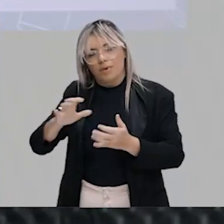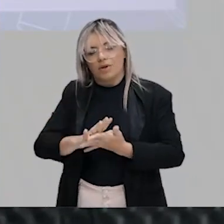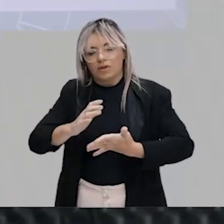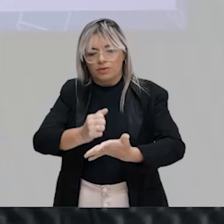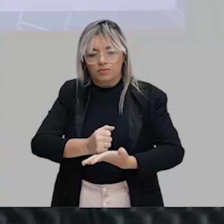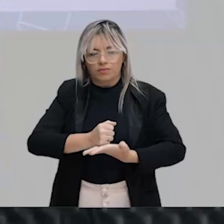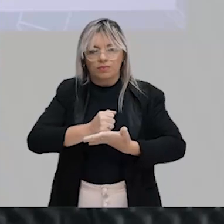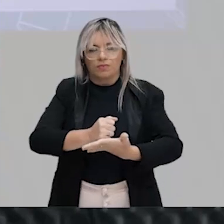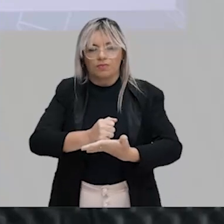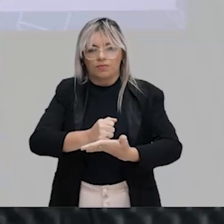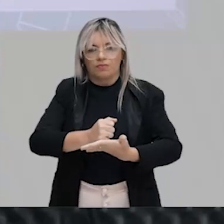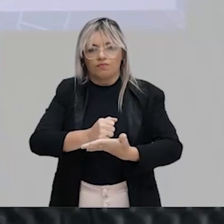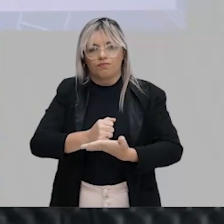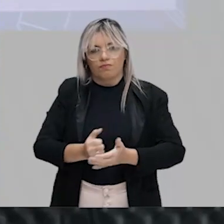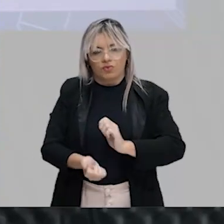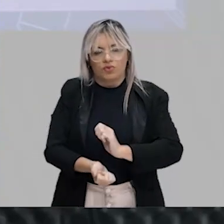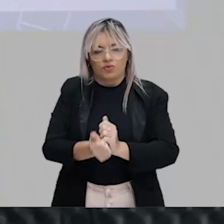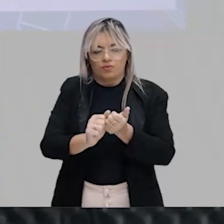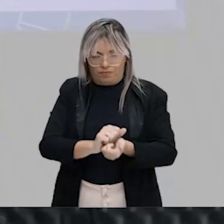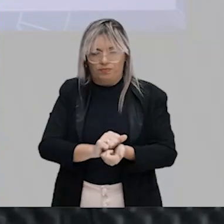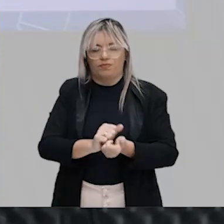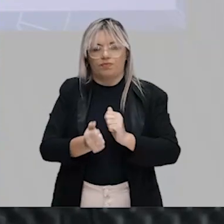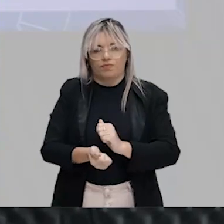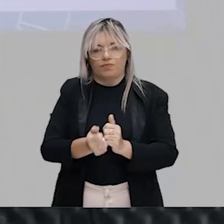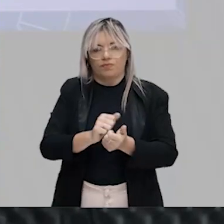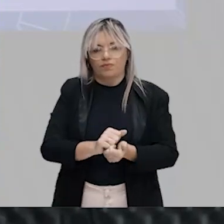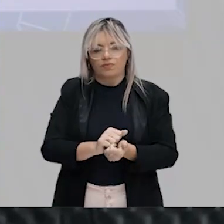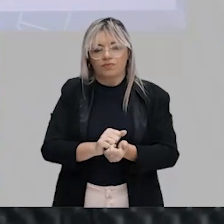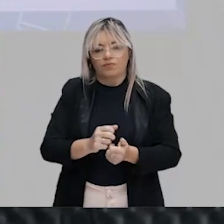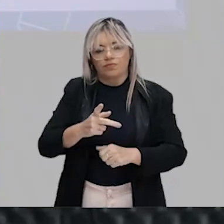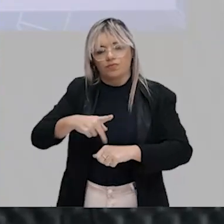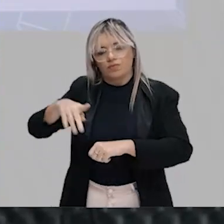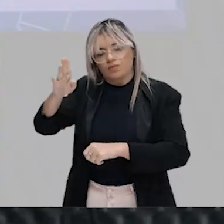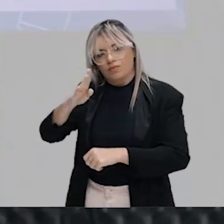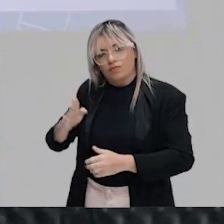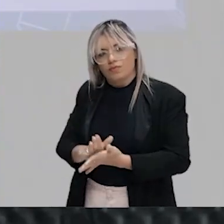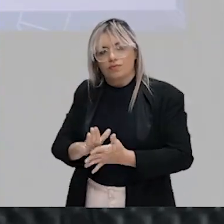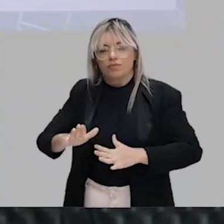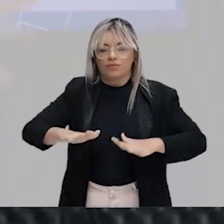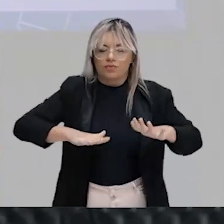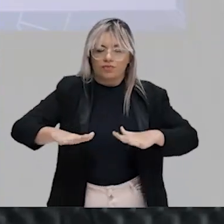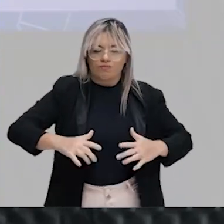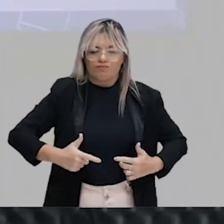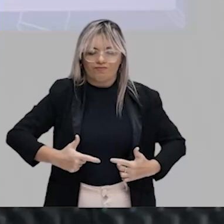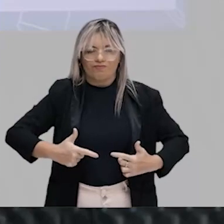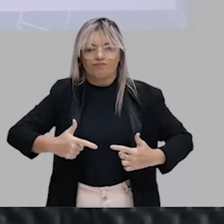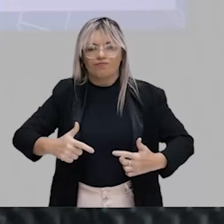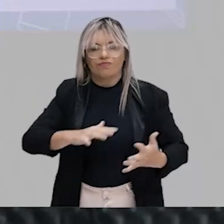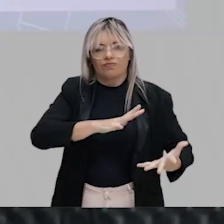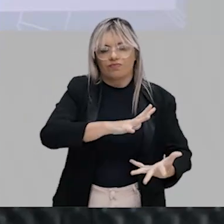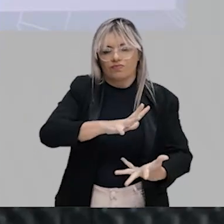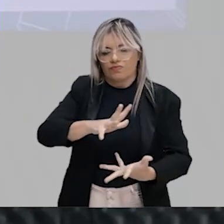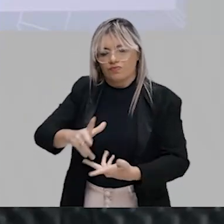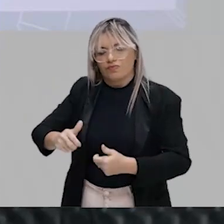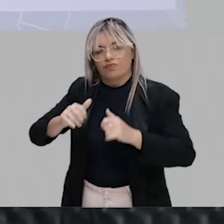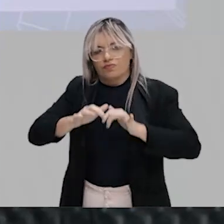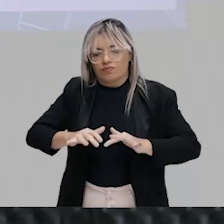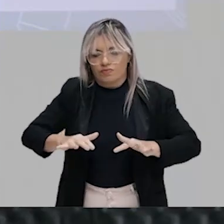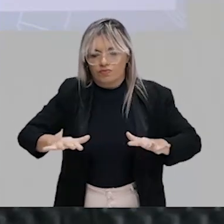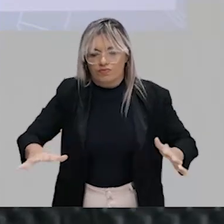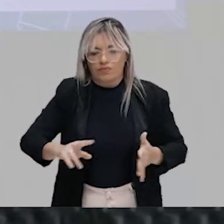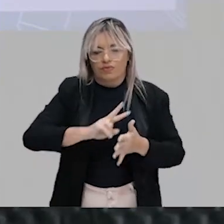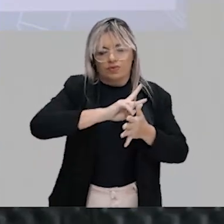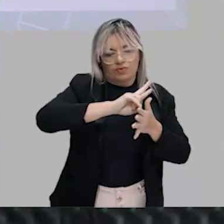bastante o boxe brasileiro, sem sombra de dúvidas. É um movimento mundial que vem acontecendo.